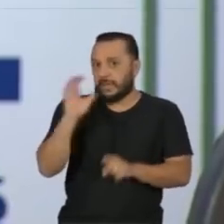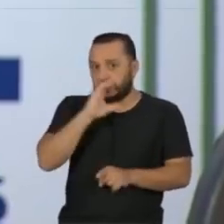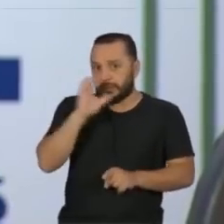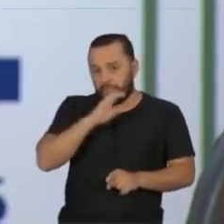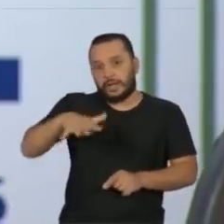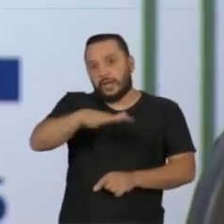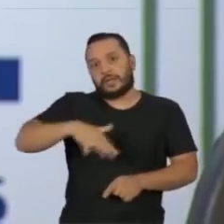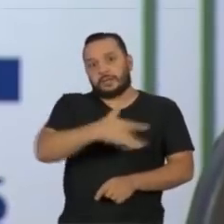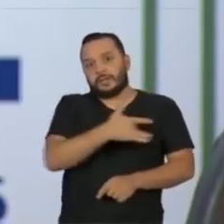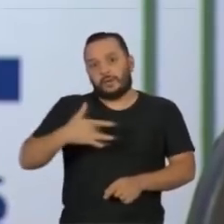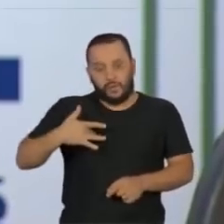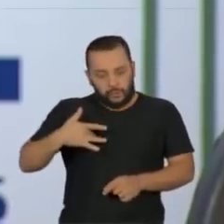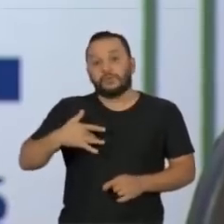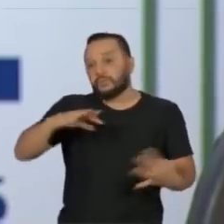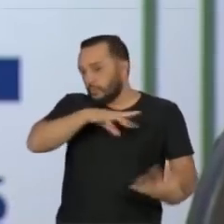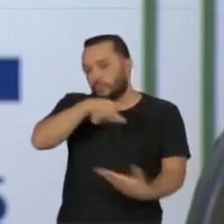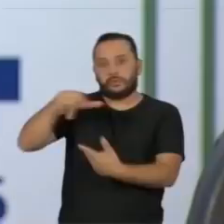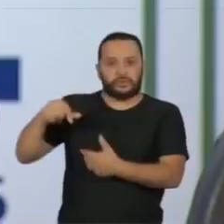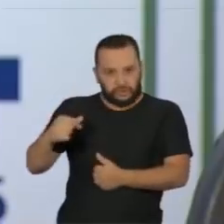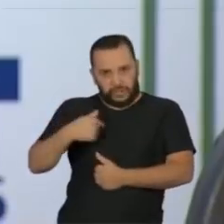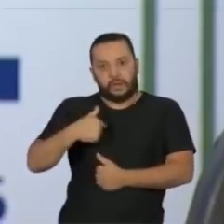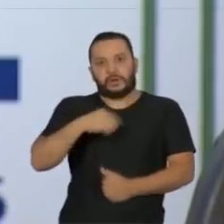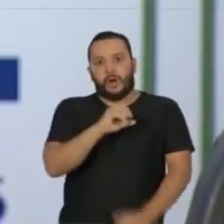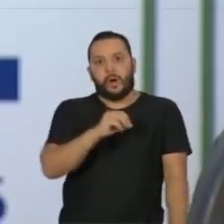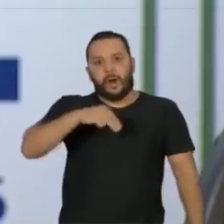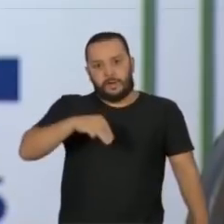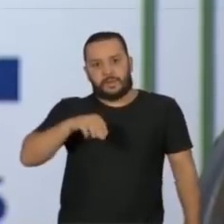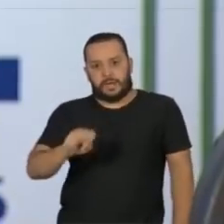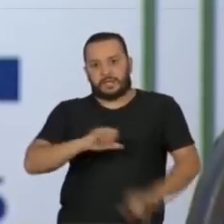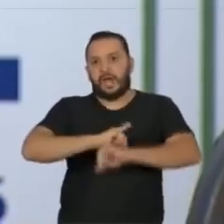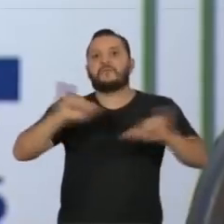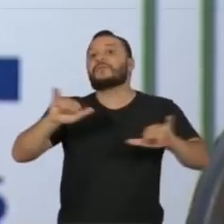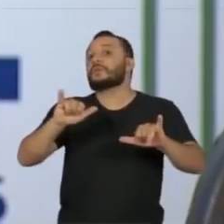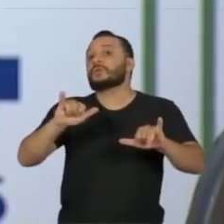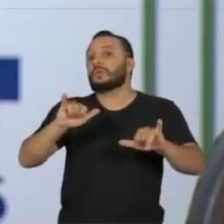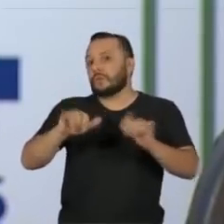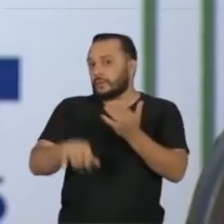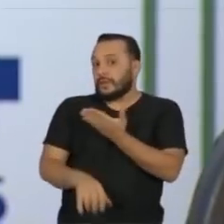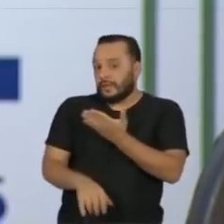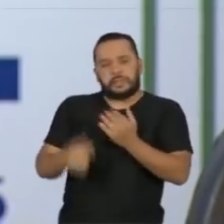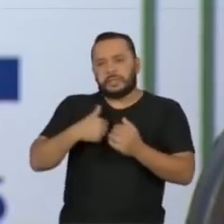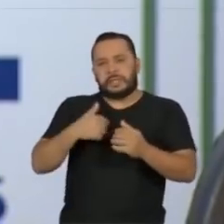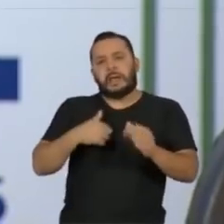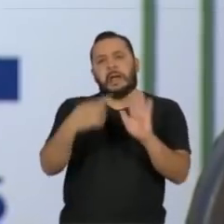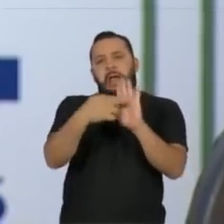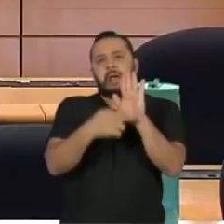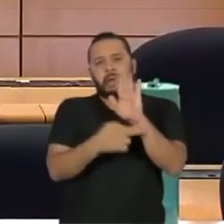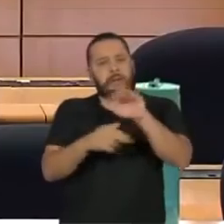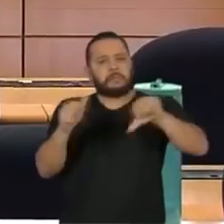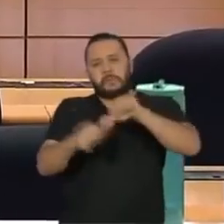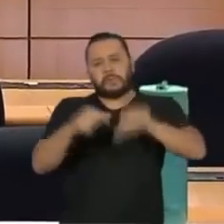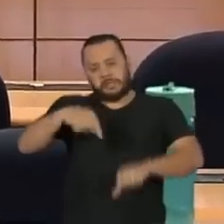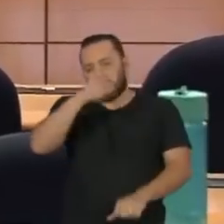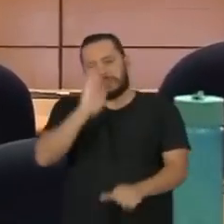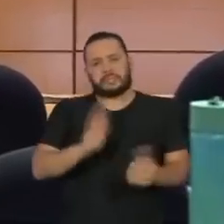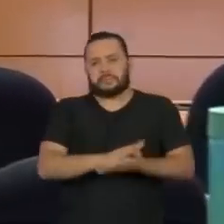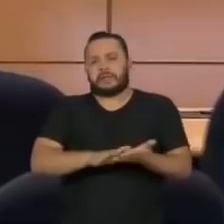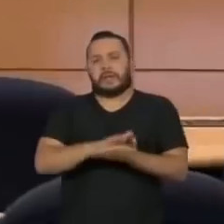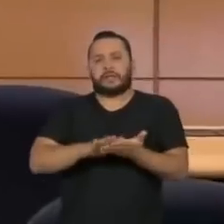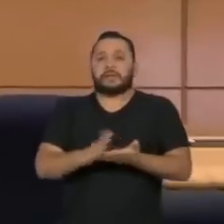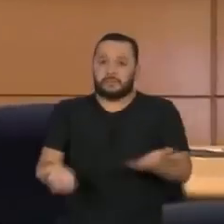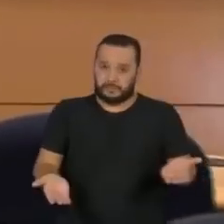pública de importância internacional feita pela Organização Mundial da Saúde, não há alteração na situação brasileira. No